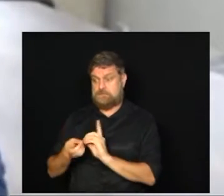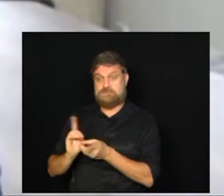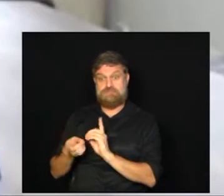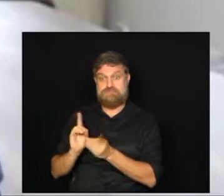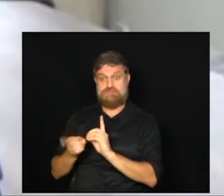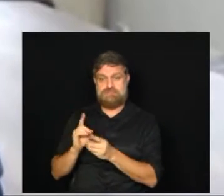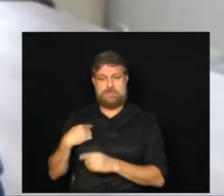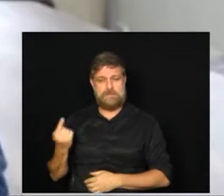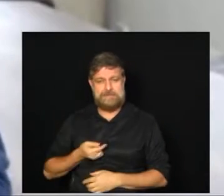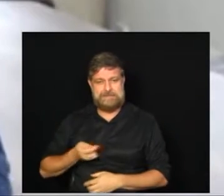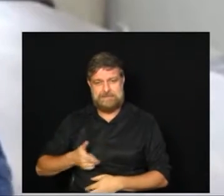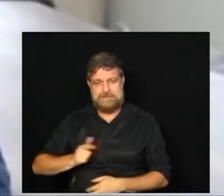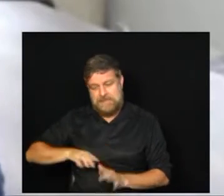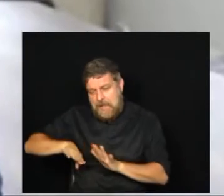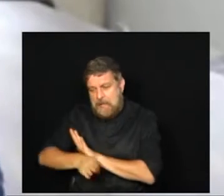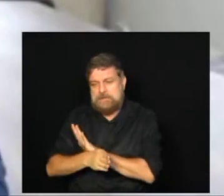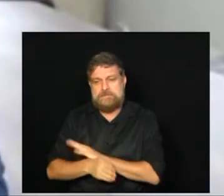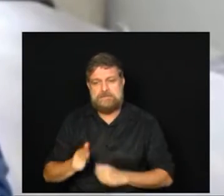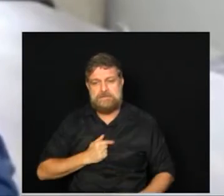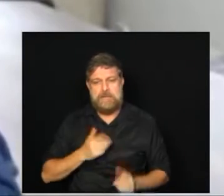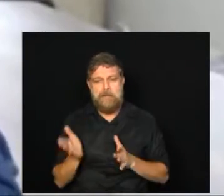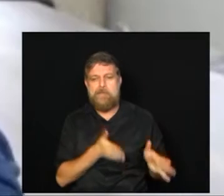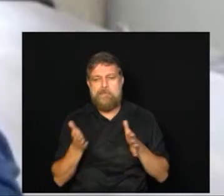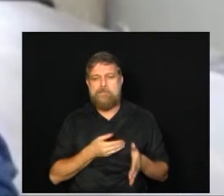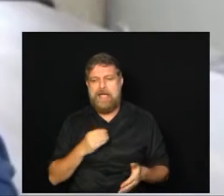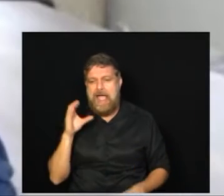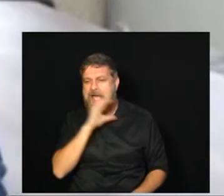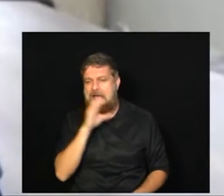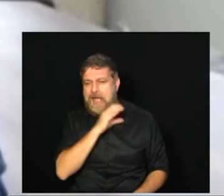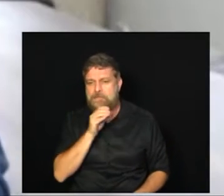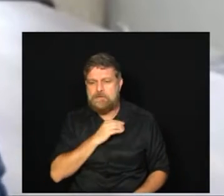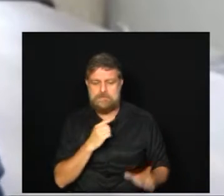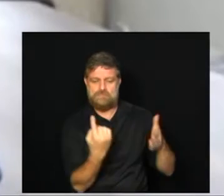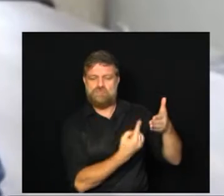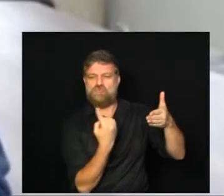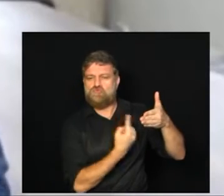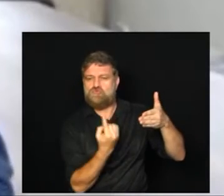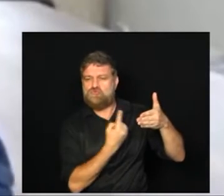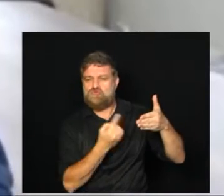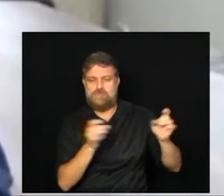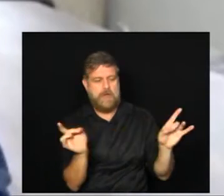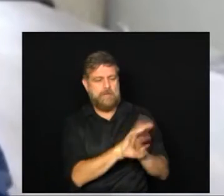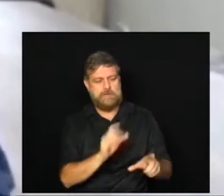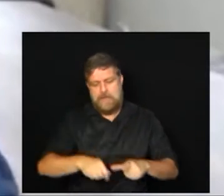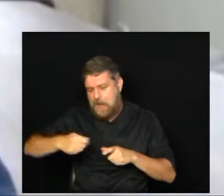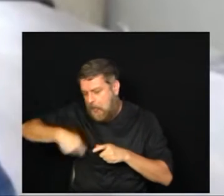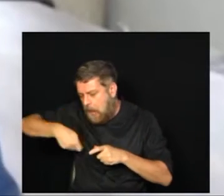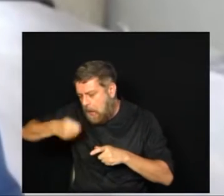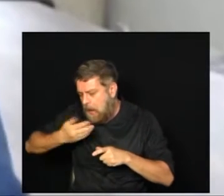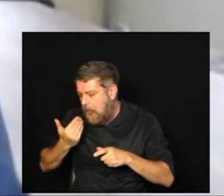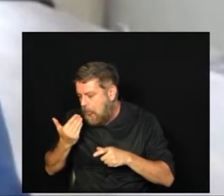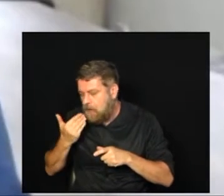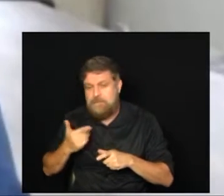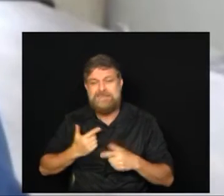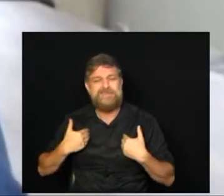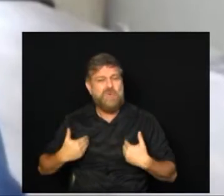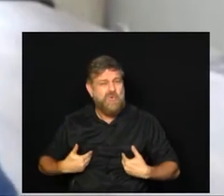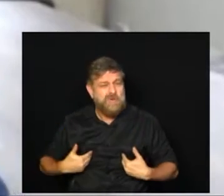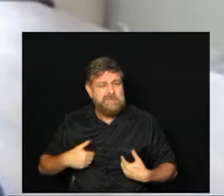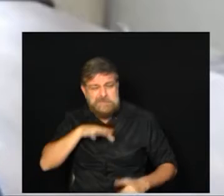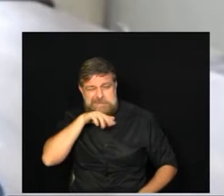quanto mais a gente se acostumou com essa vida de coisas rápidas, né? Que você põe no micro-ondas lá, esquenta, está pronto, mas não fazem tão bem para o organismo,